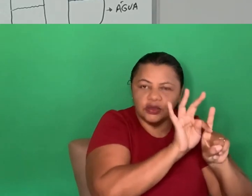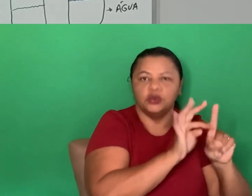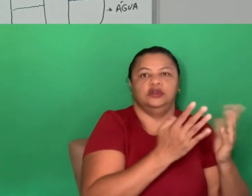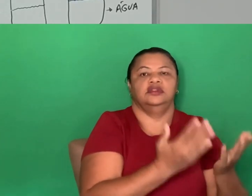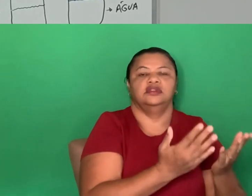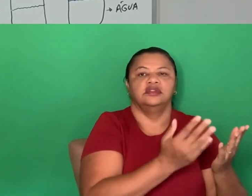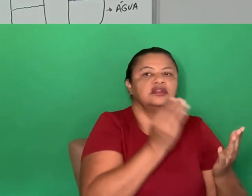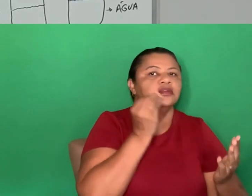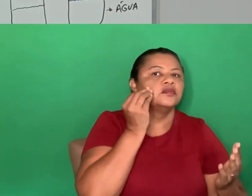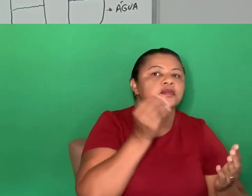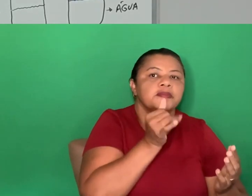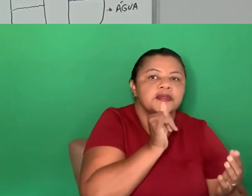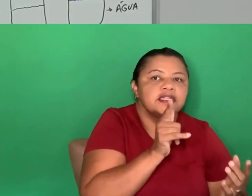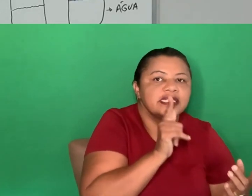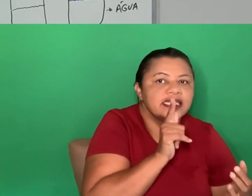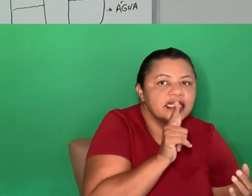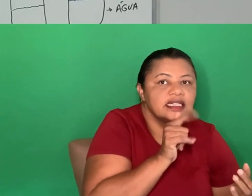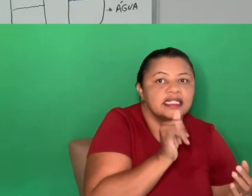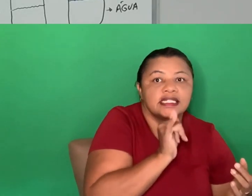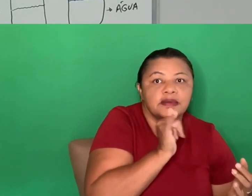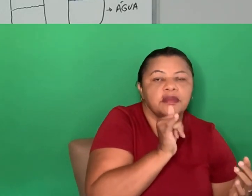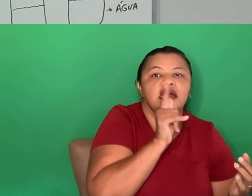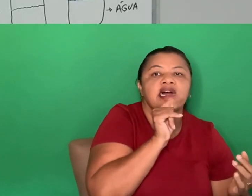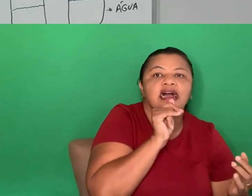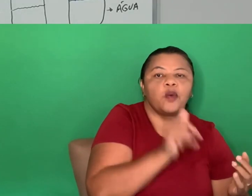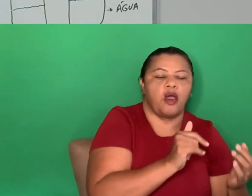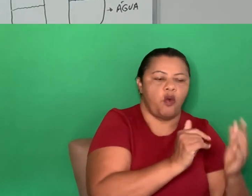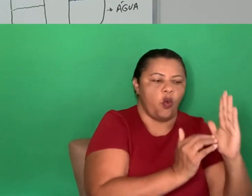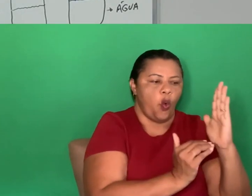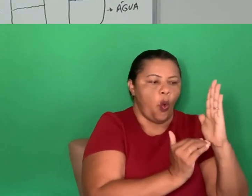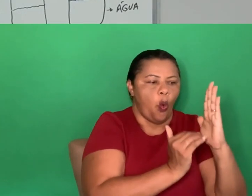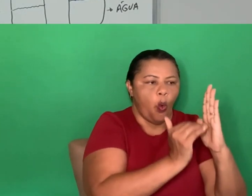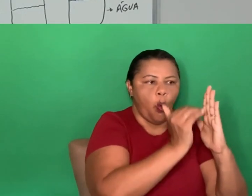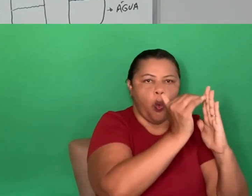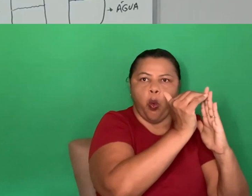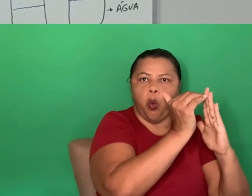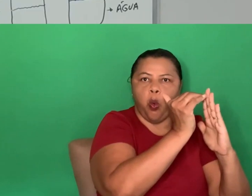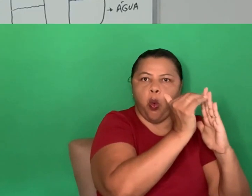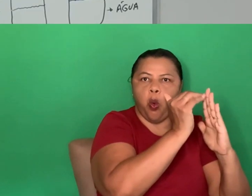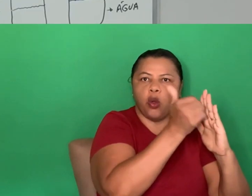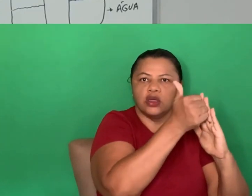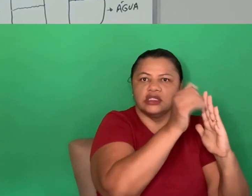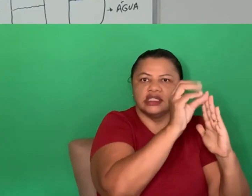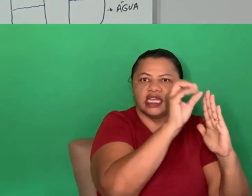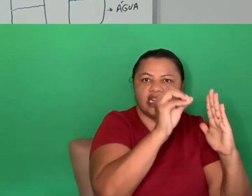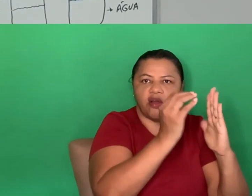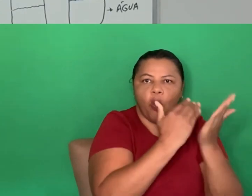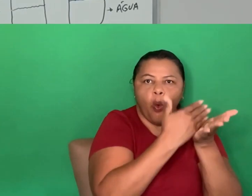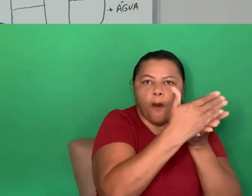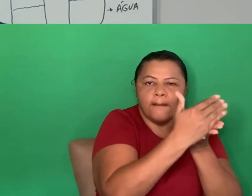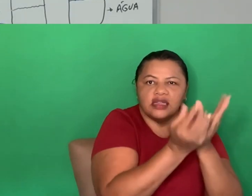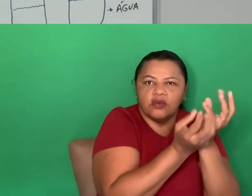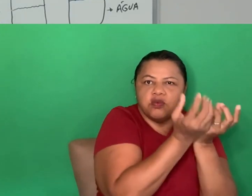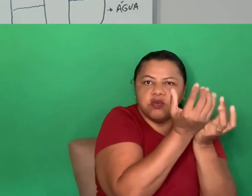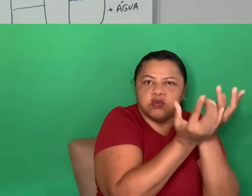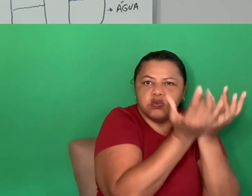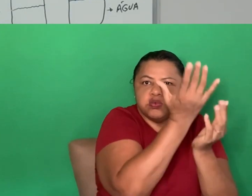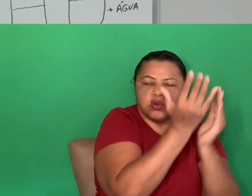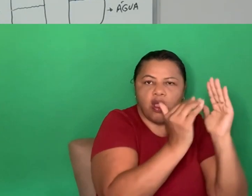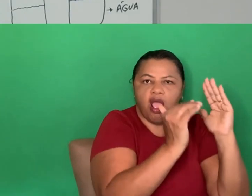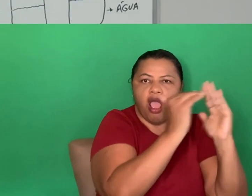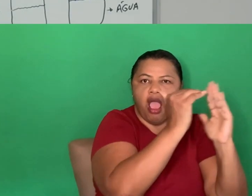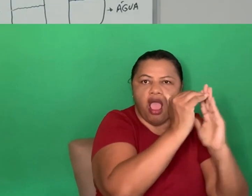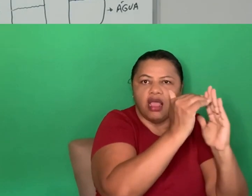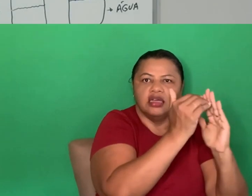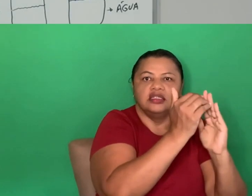ouro 18 quilates? Não sei. Não tem essa fórmula, na verdade. Né? O ouro é uma substância, a prata é uma